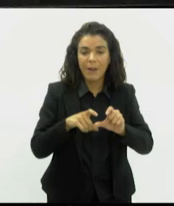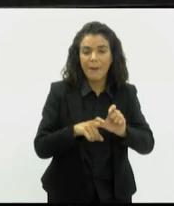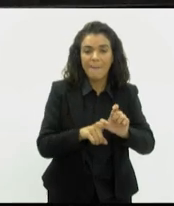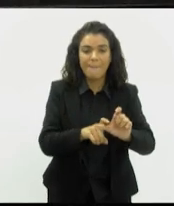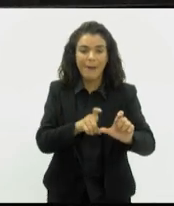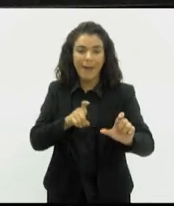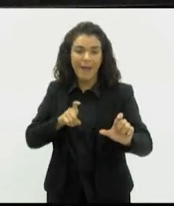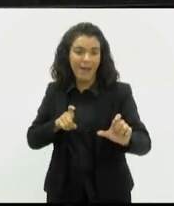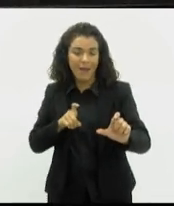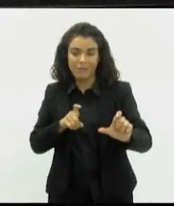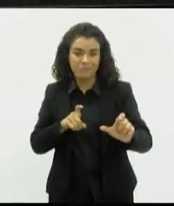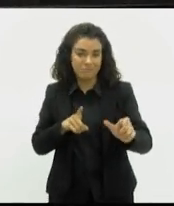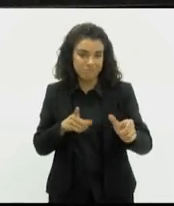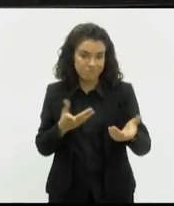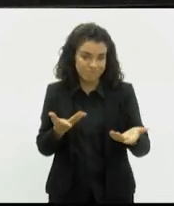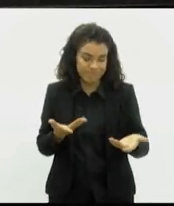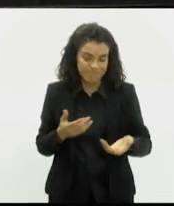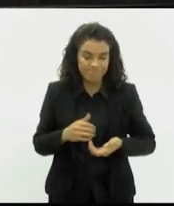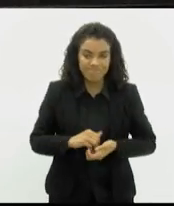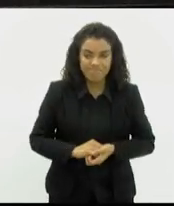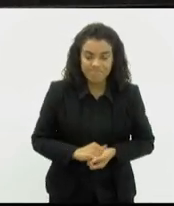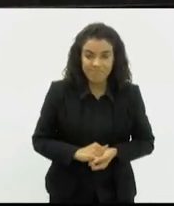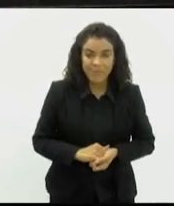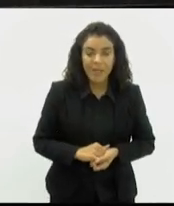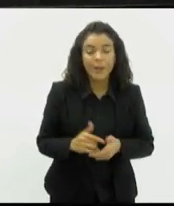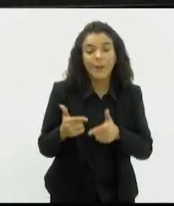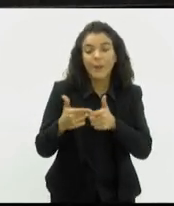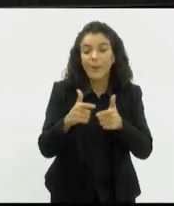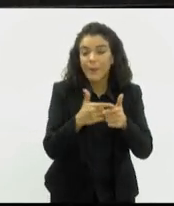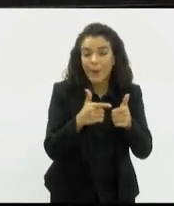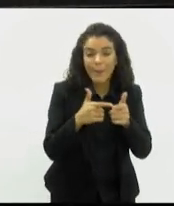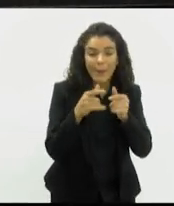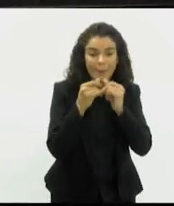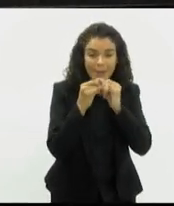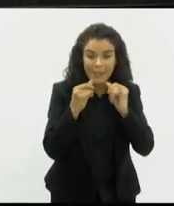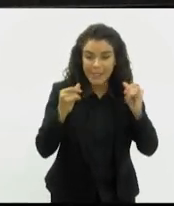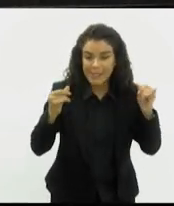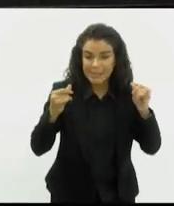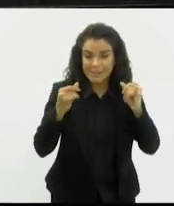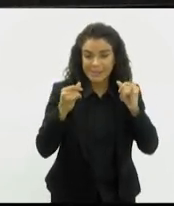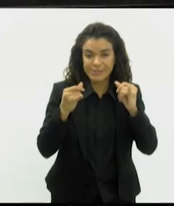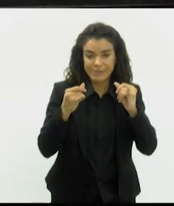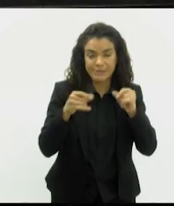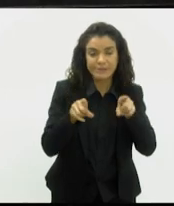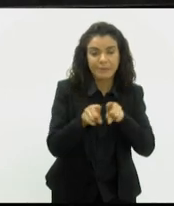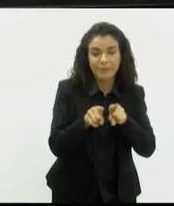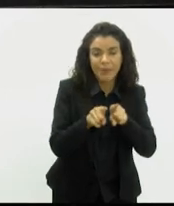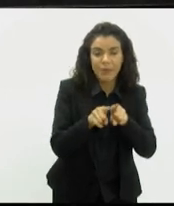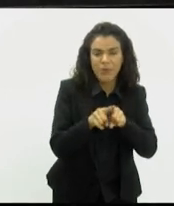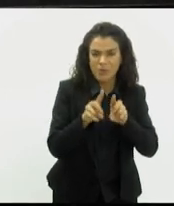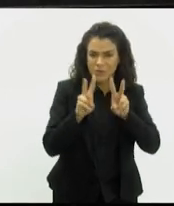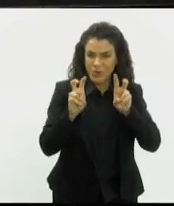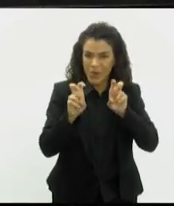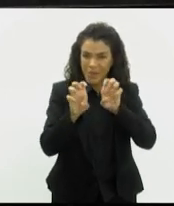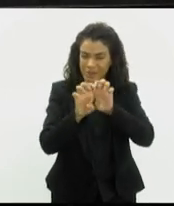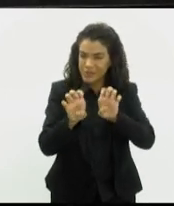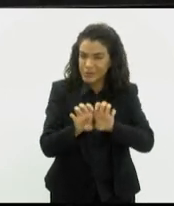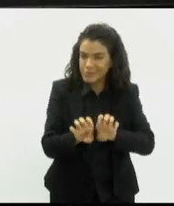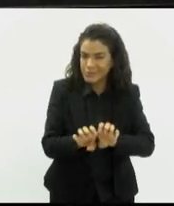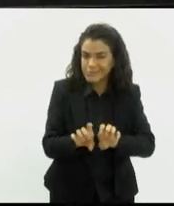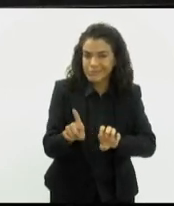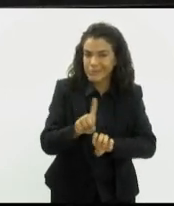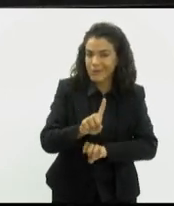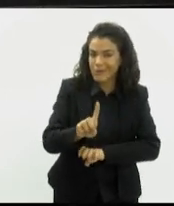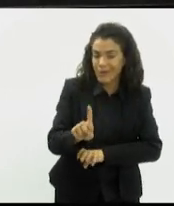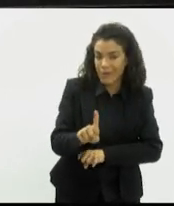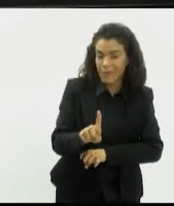escolar já é altíssima. E o problema da rede elétrica não é só uma questão estrutural, mas